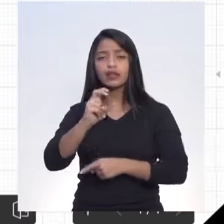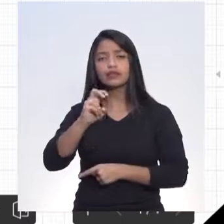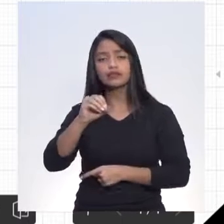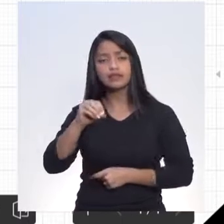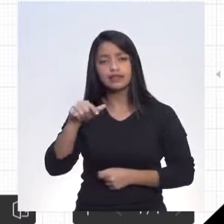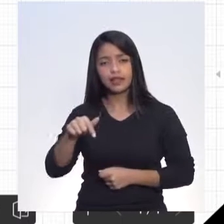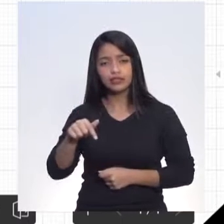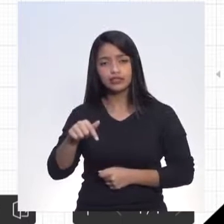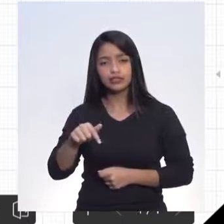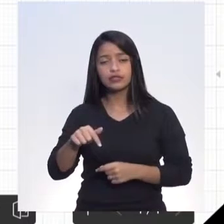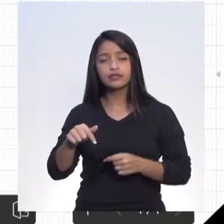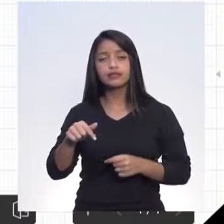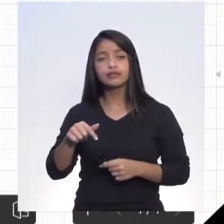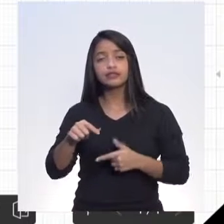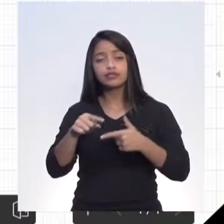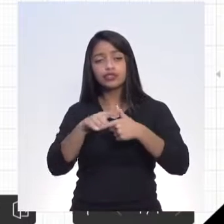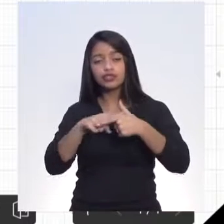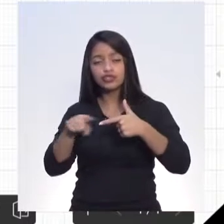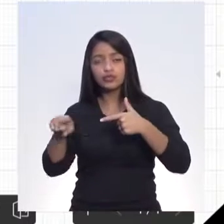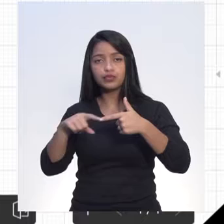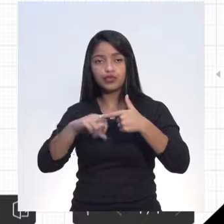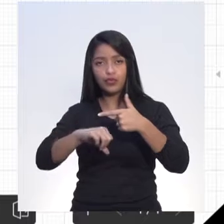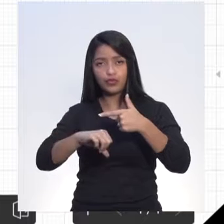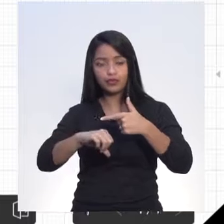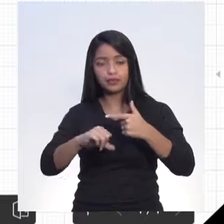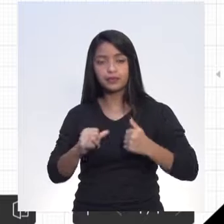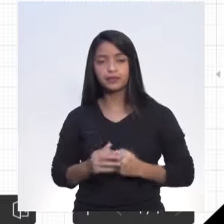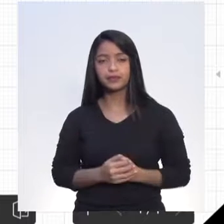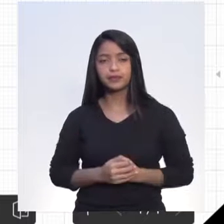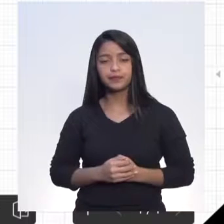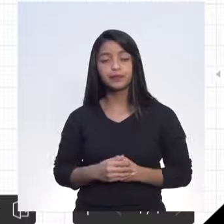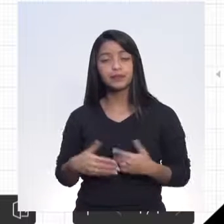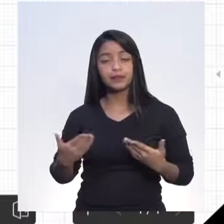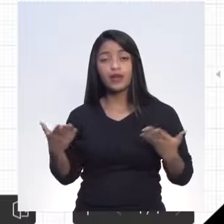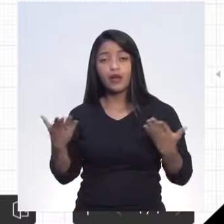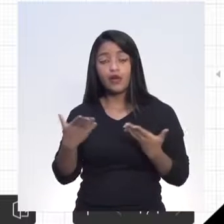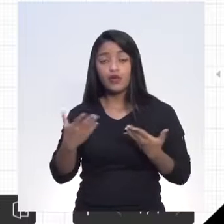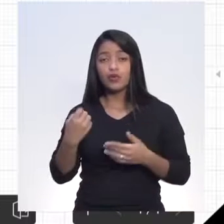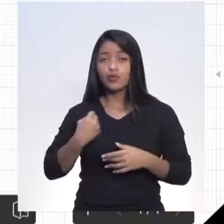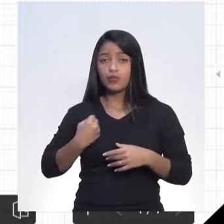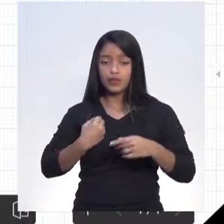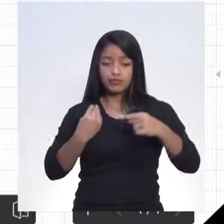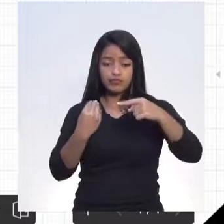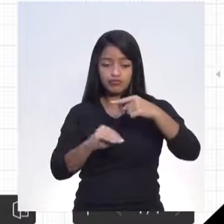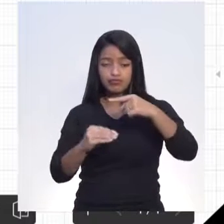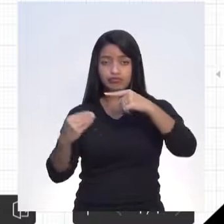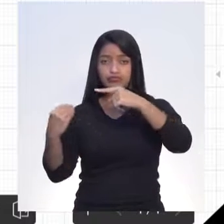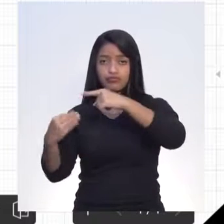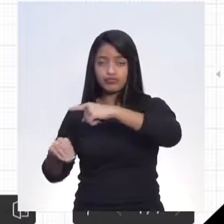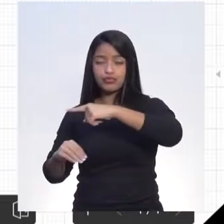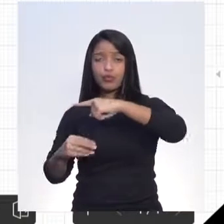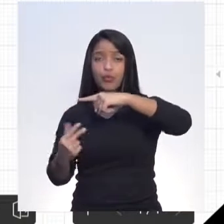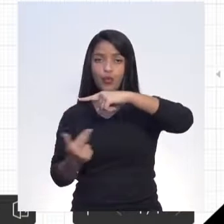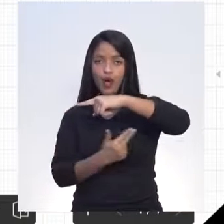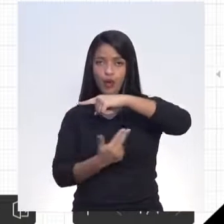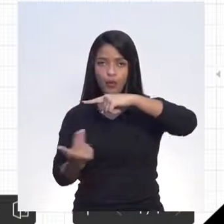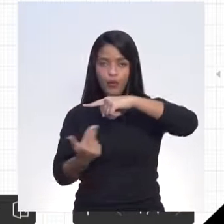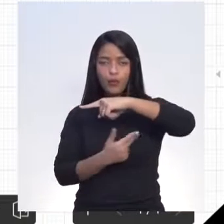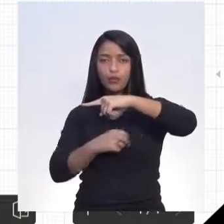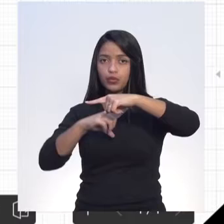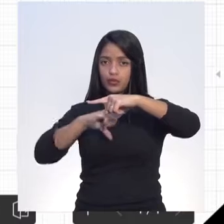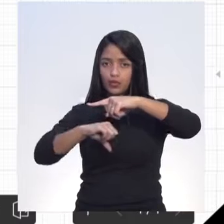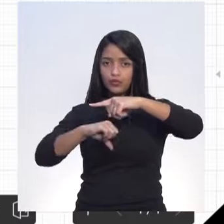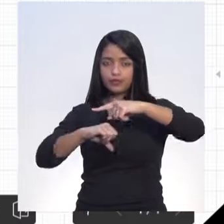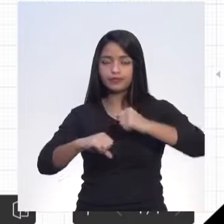Isso. Dividido por 9. Então, o denominador aqui, ó, agora é igual. Então, eu tenho 13 dividido